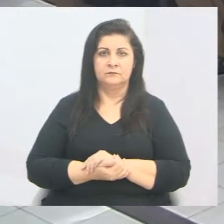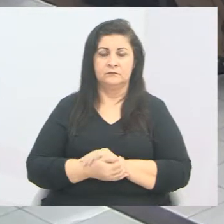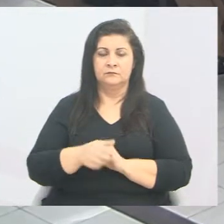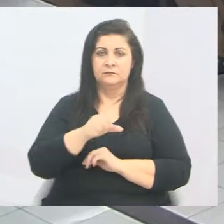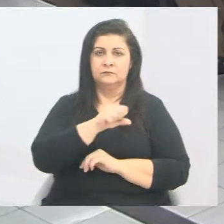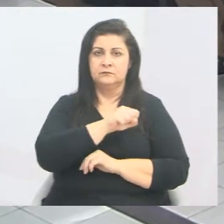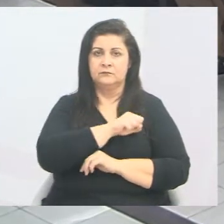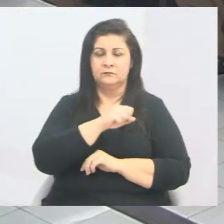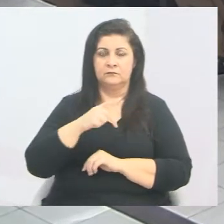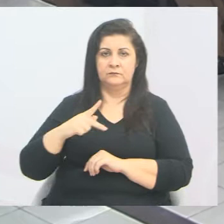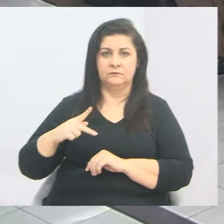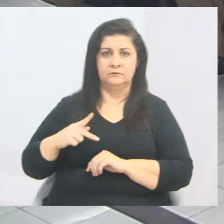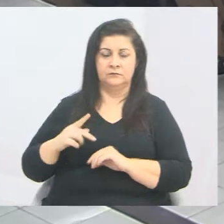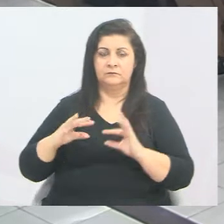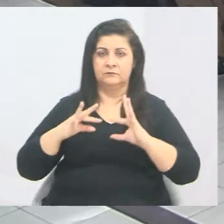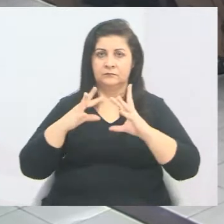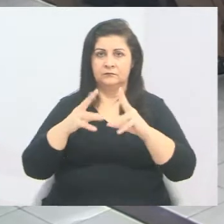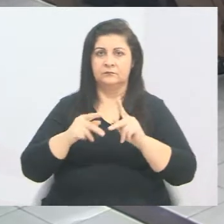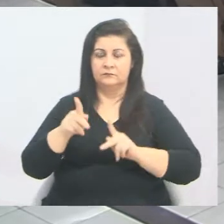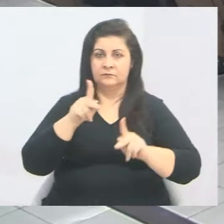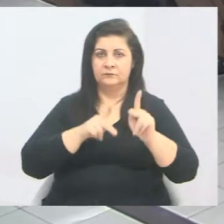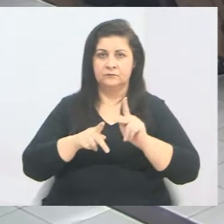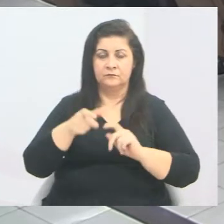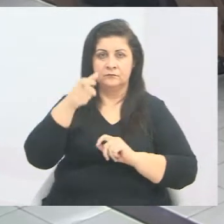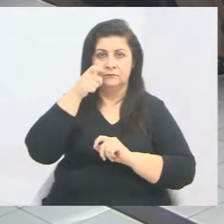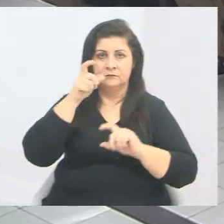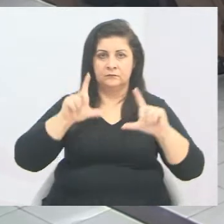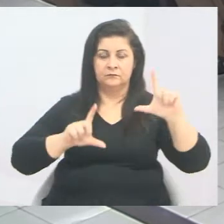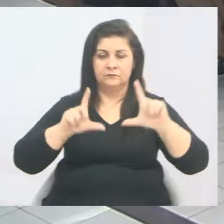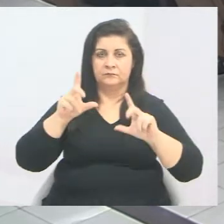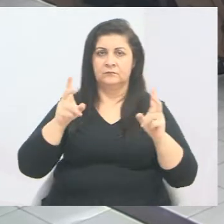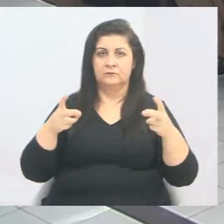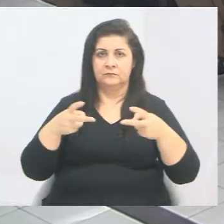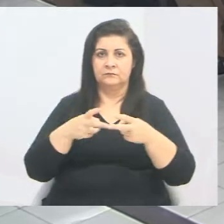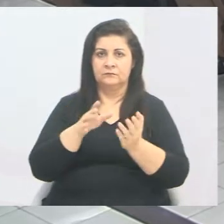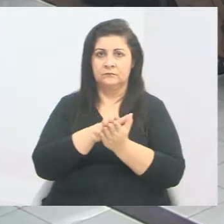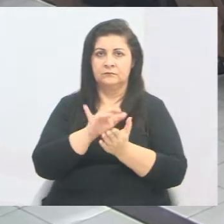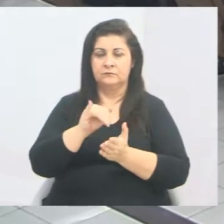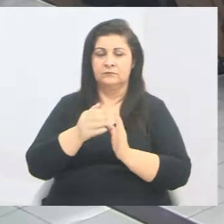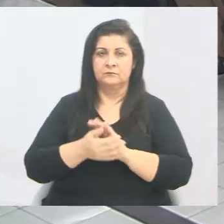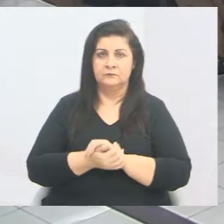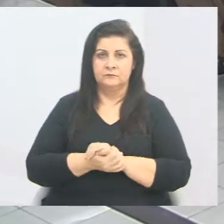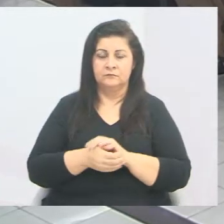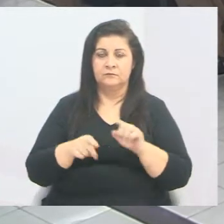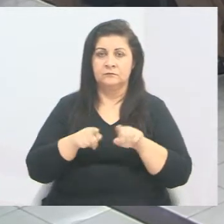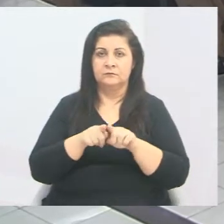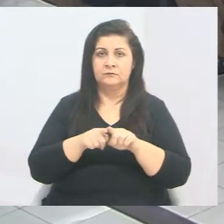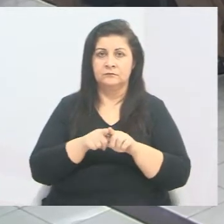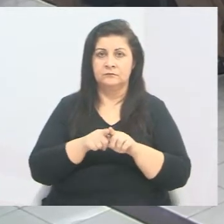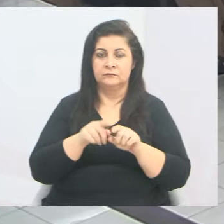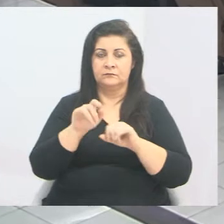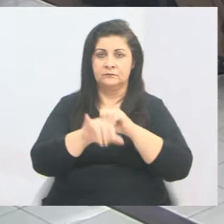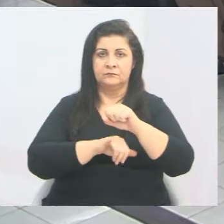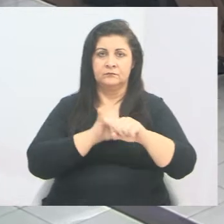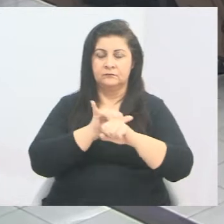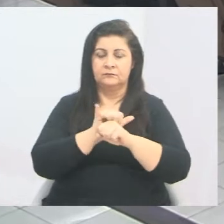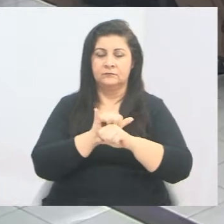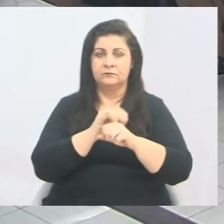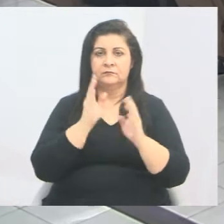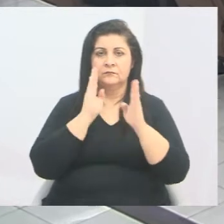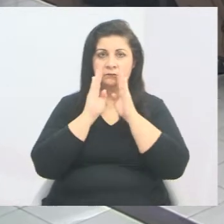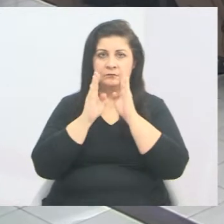Servidores e de todo o público que nos assiste pela TV Câmara de Jacareí e pelos canais do YouTube e